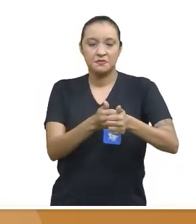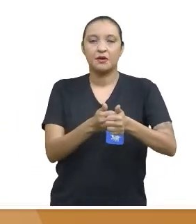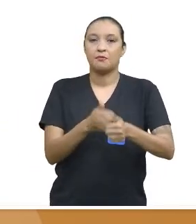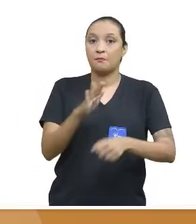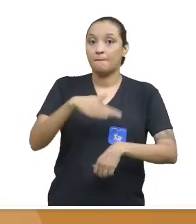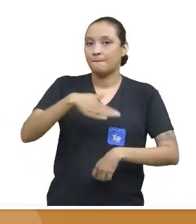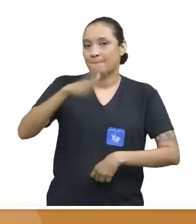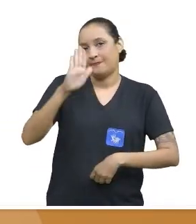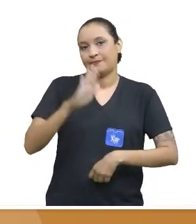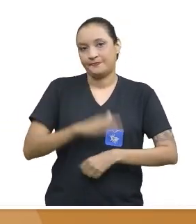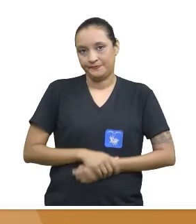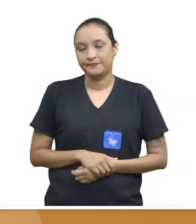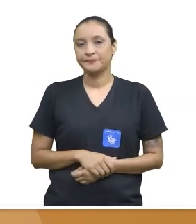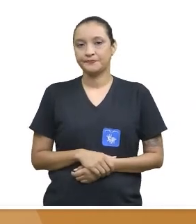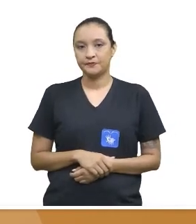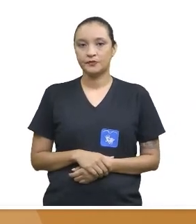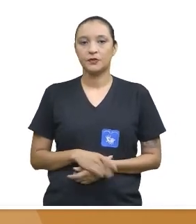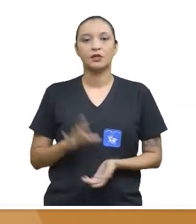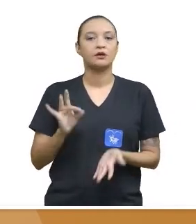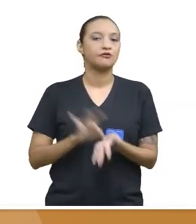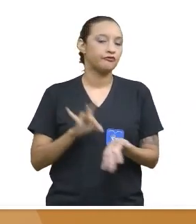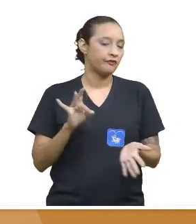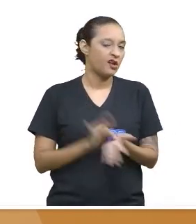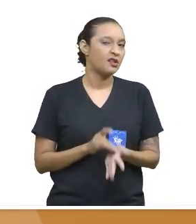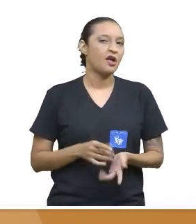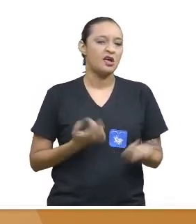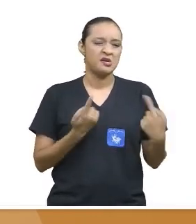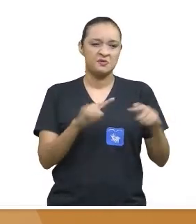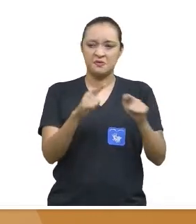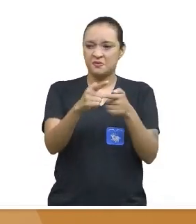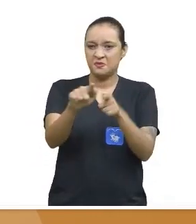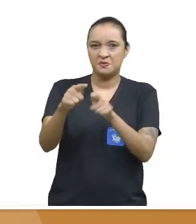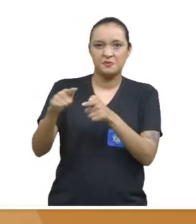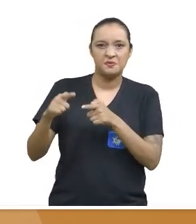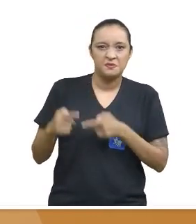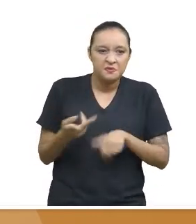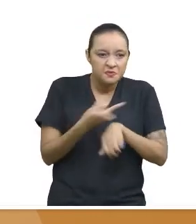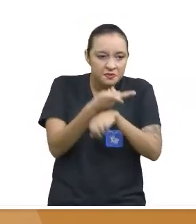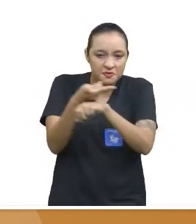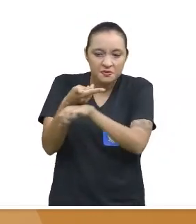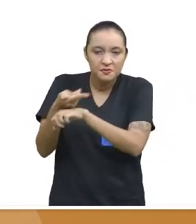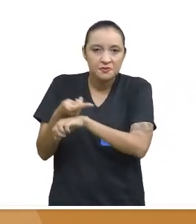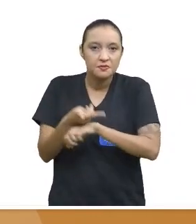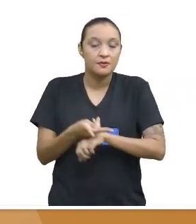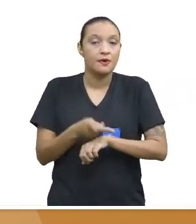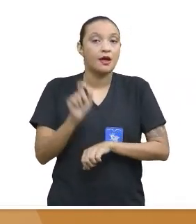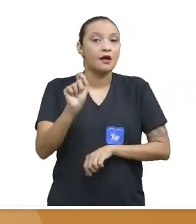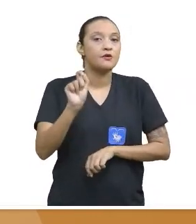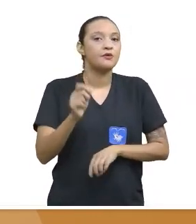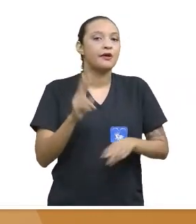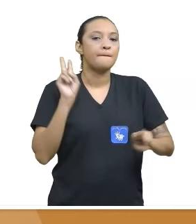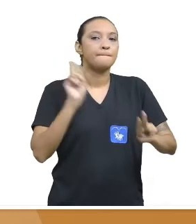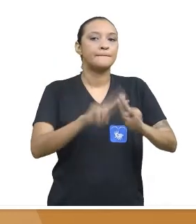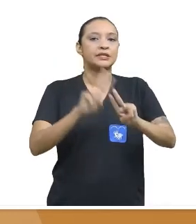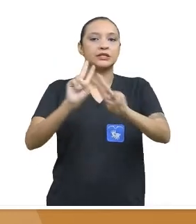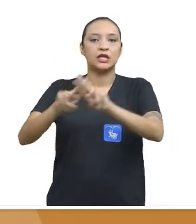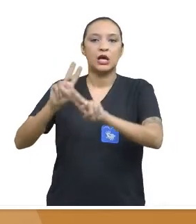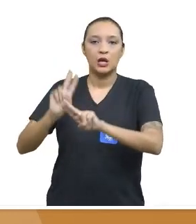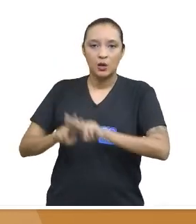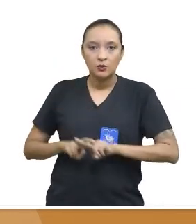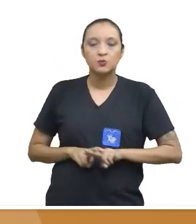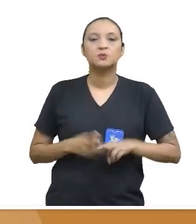as perseguições vão realmente acontecer. E aí nós vamos ter as primeiras notícias de prisões,